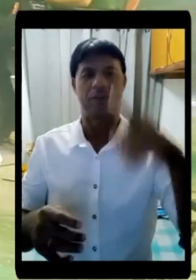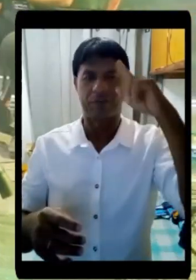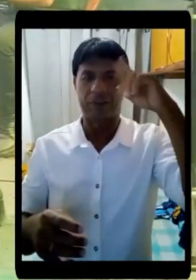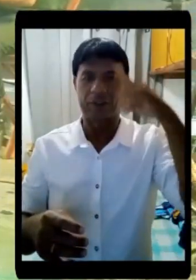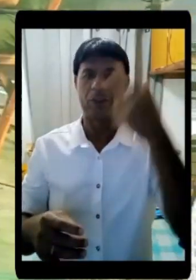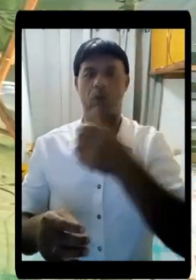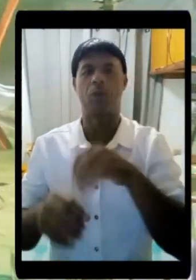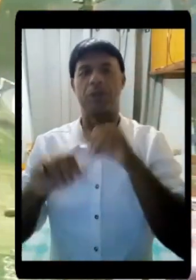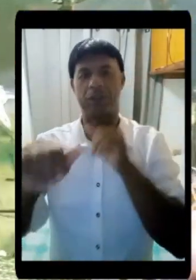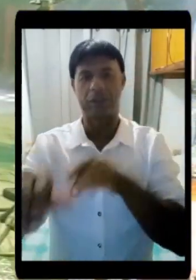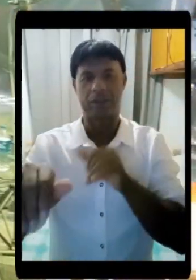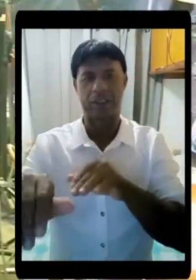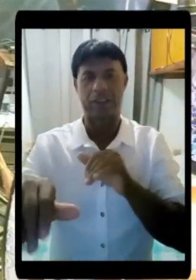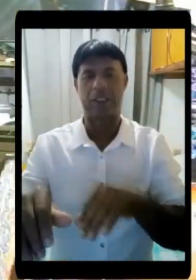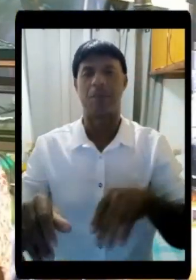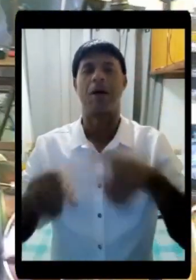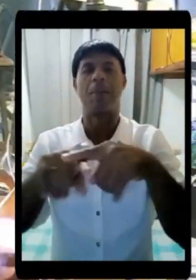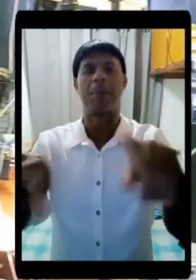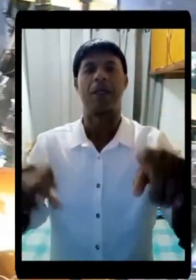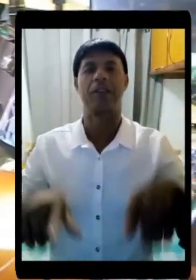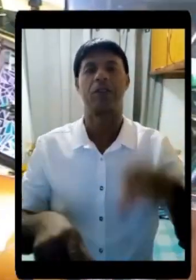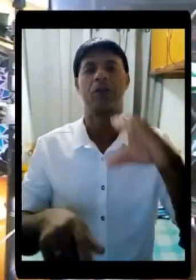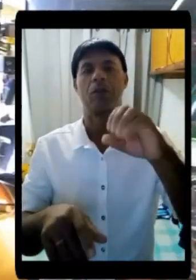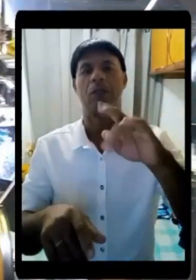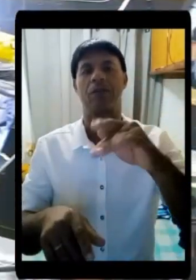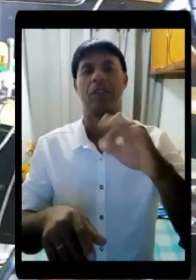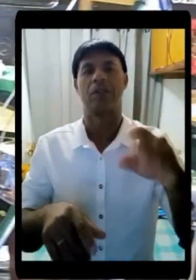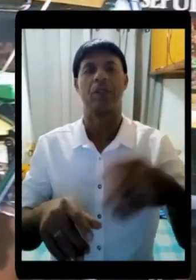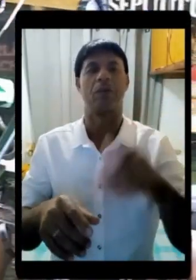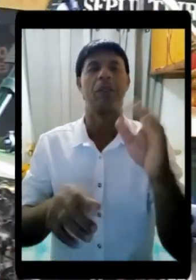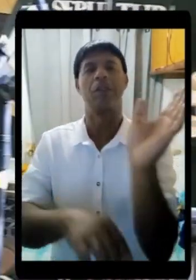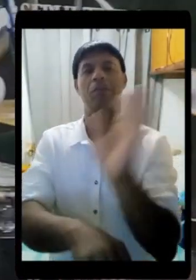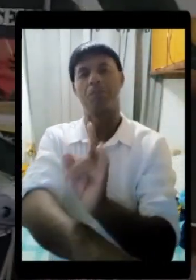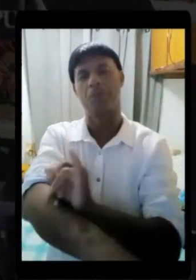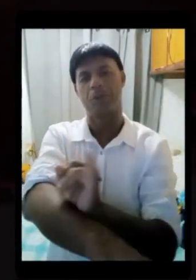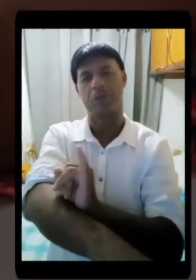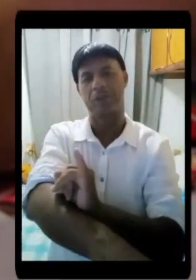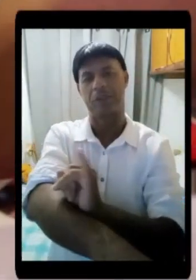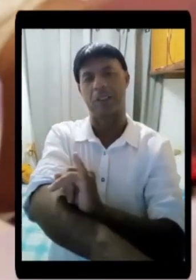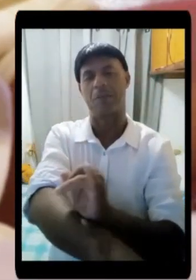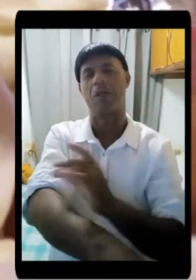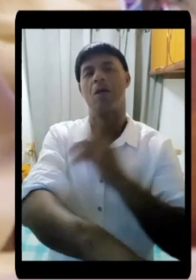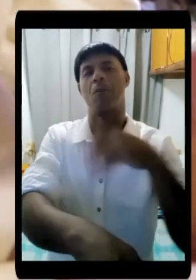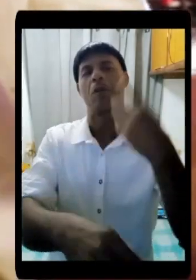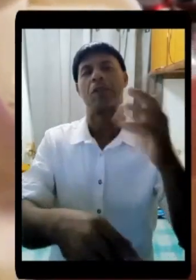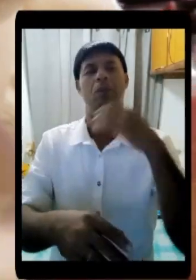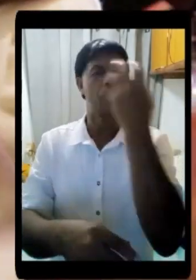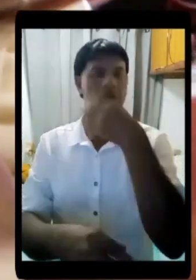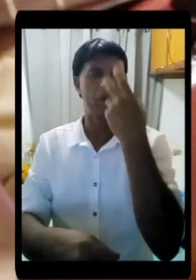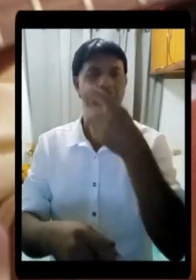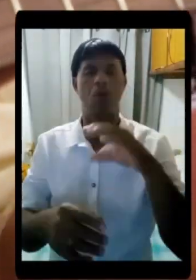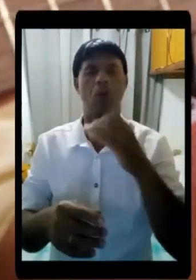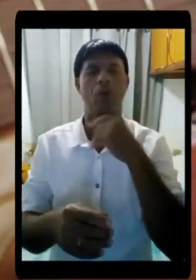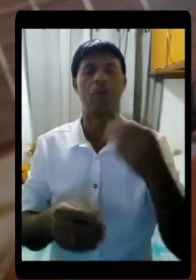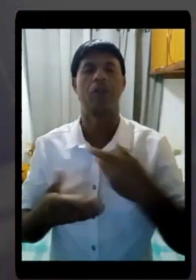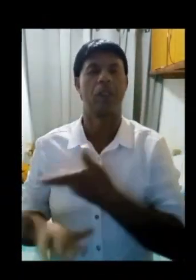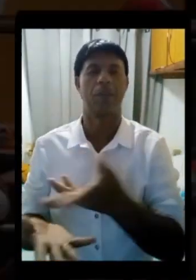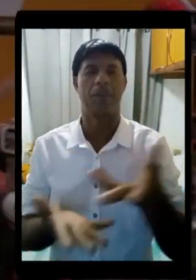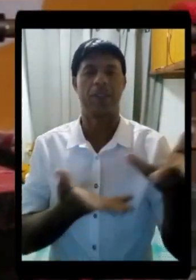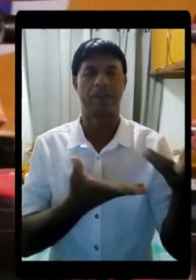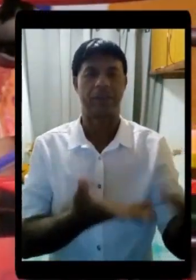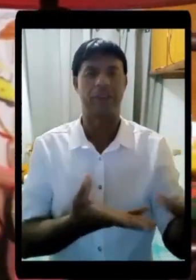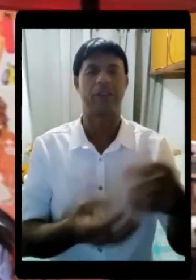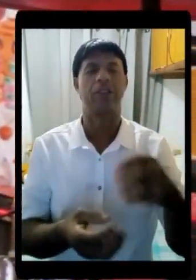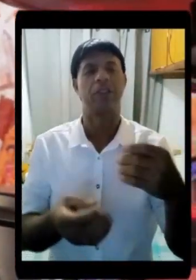e 29 de setembro, a Praça do Calçadão, em Ibotirama, foi palco de uma extensa programação musical, contando com as presenças